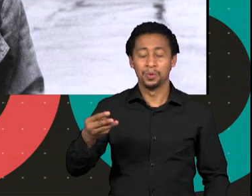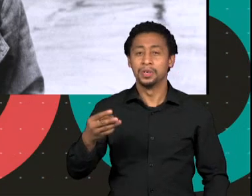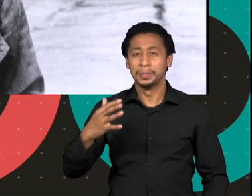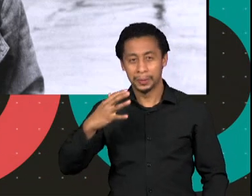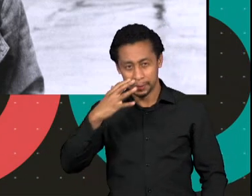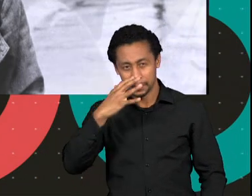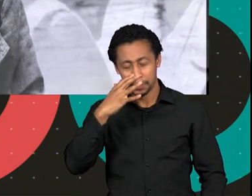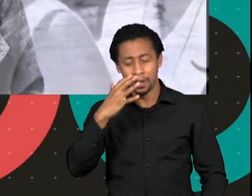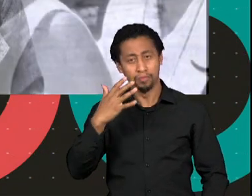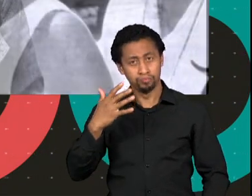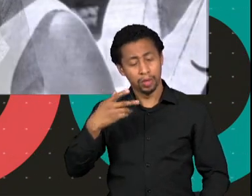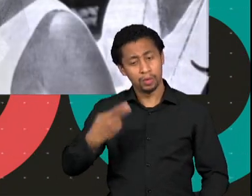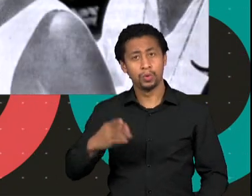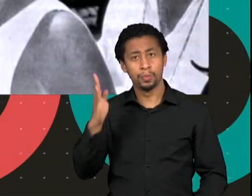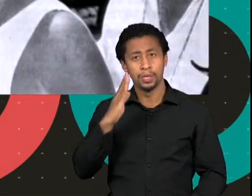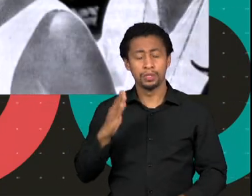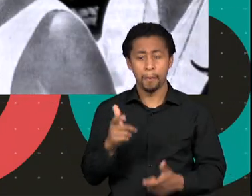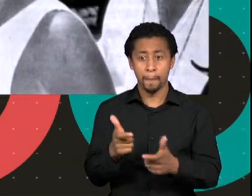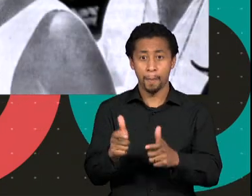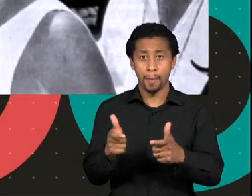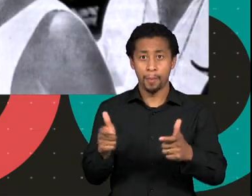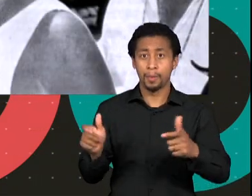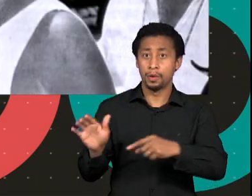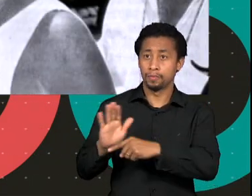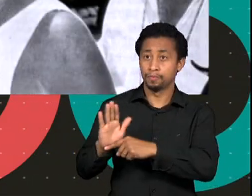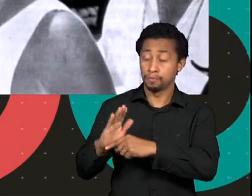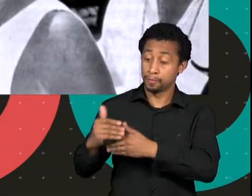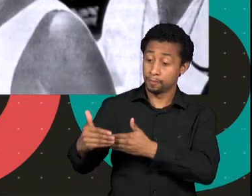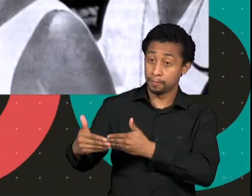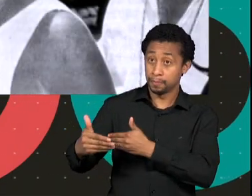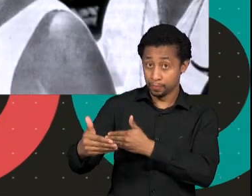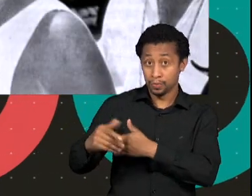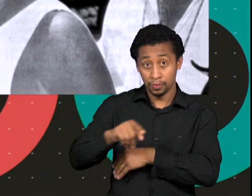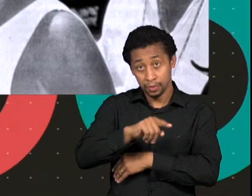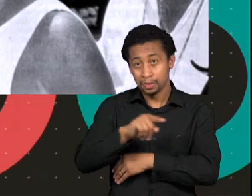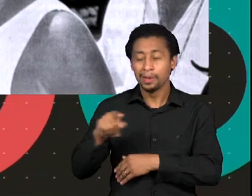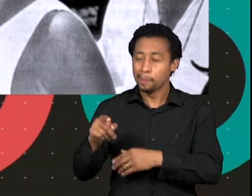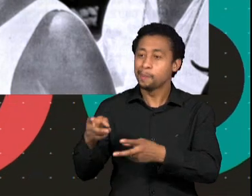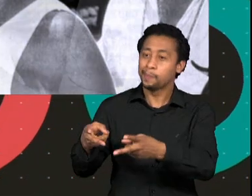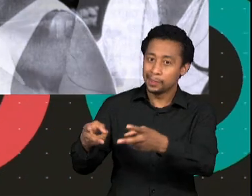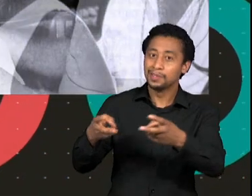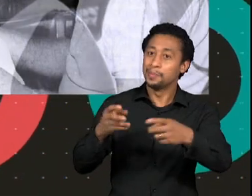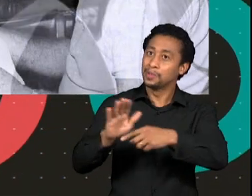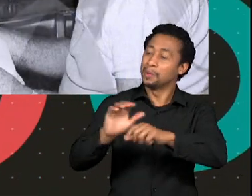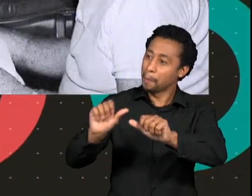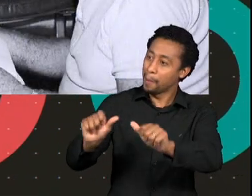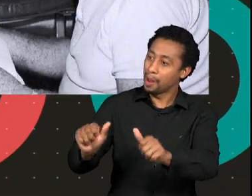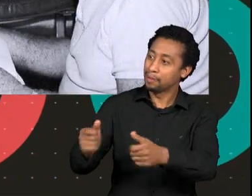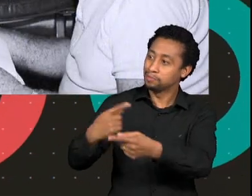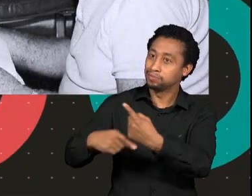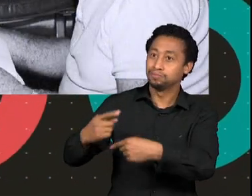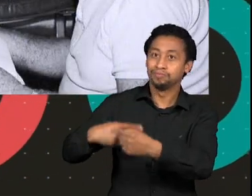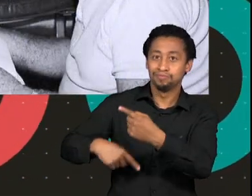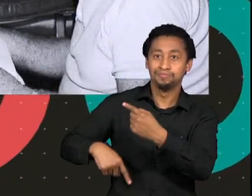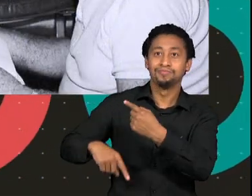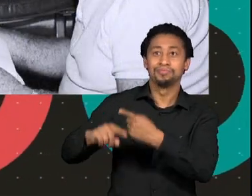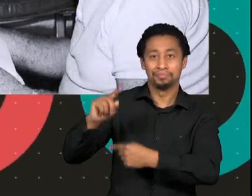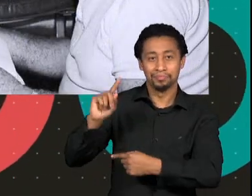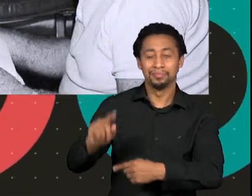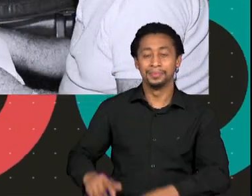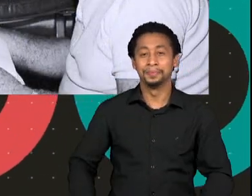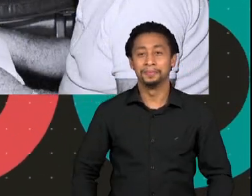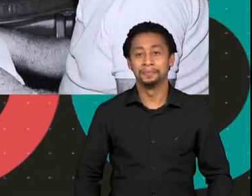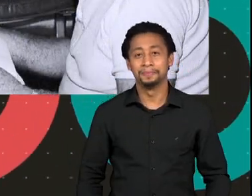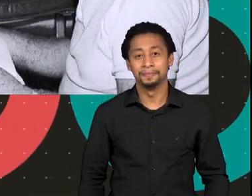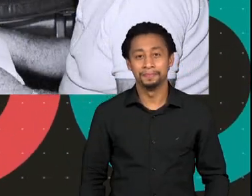no Brasil cresceu em vez de diminuir. Os problemas sociais do Brasil são cada vez mais cruciais, mais violentos,